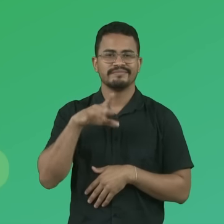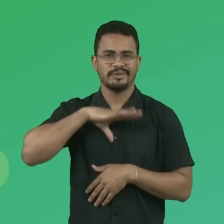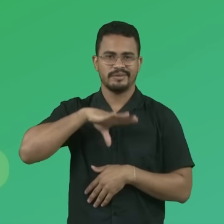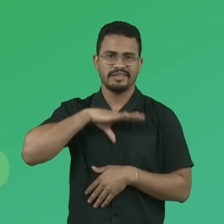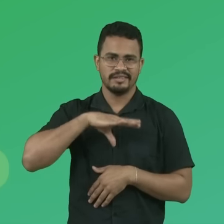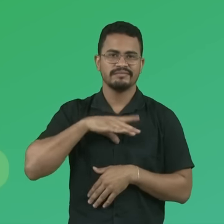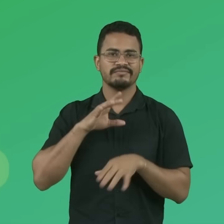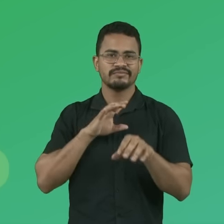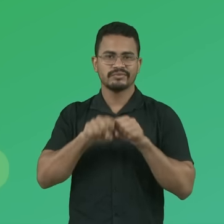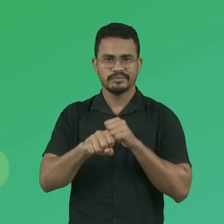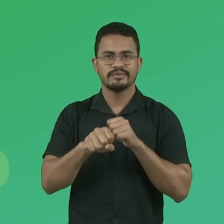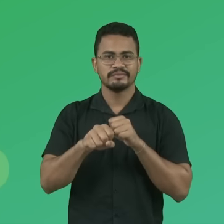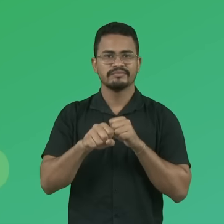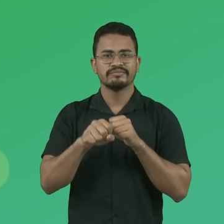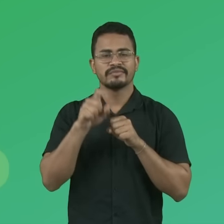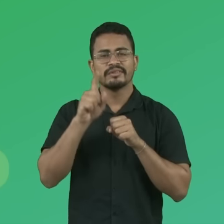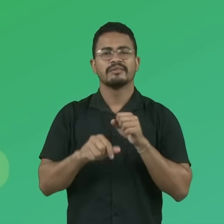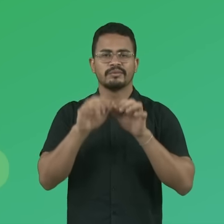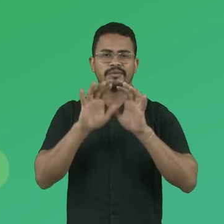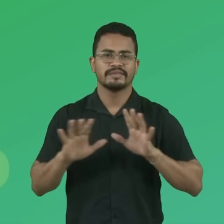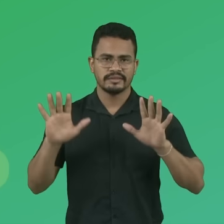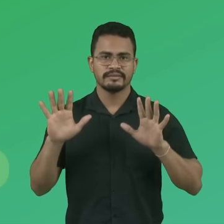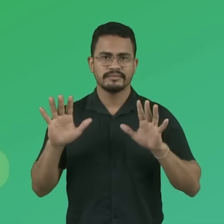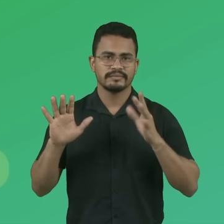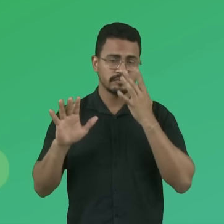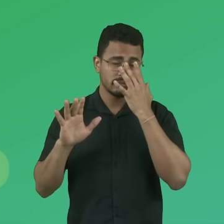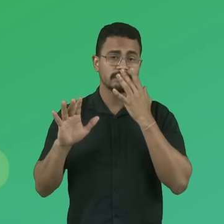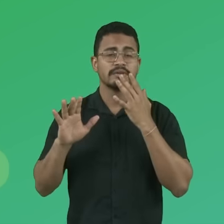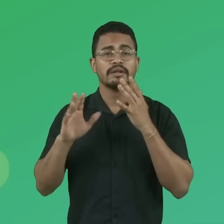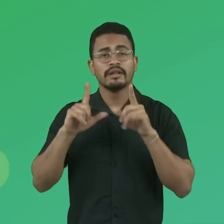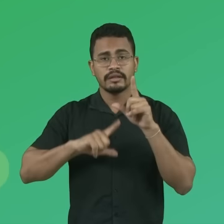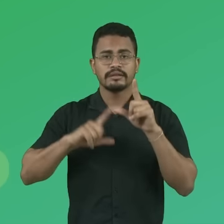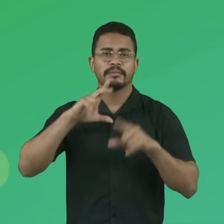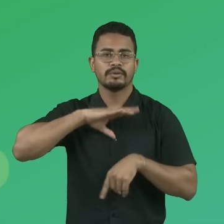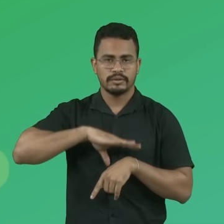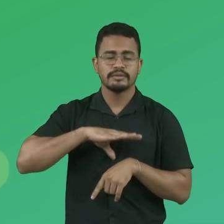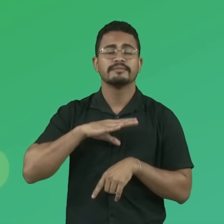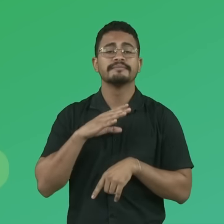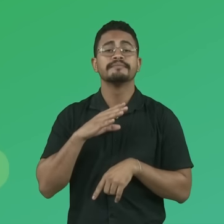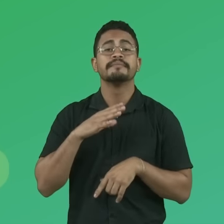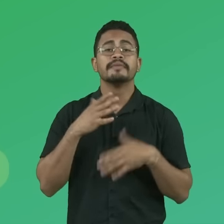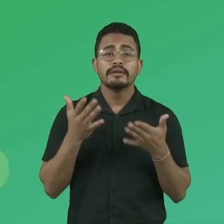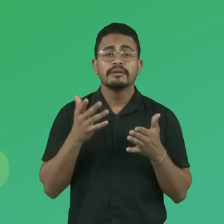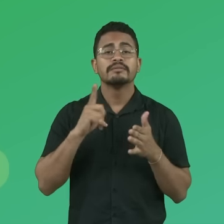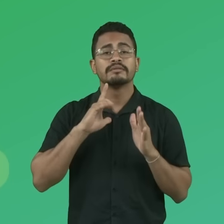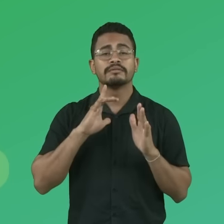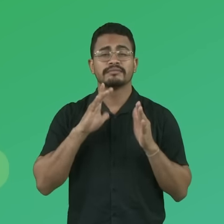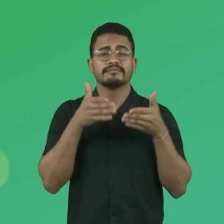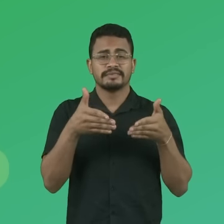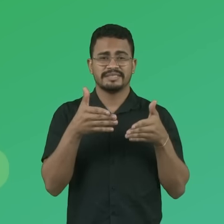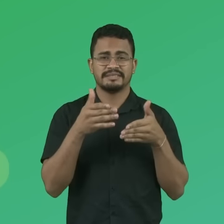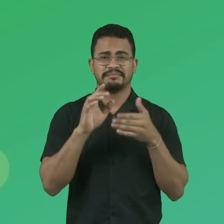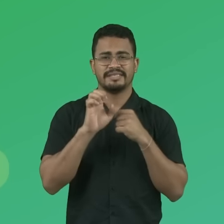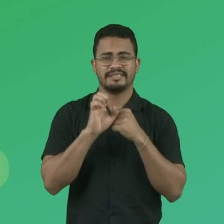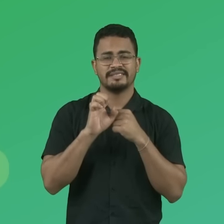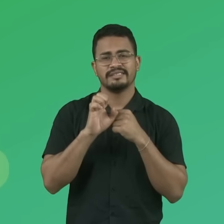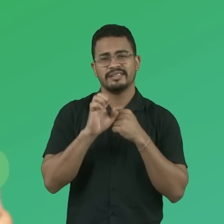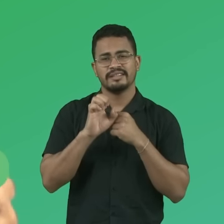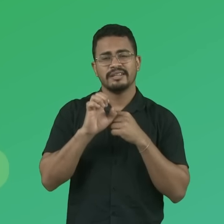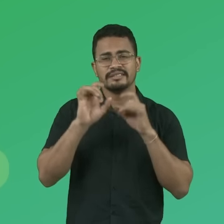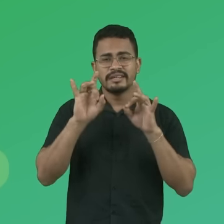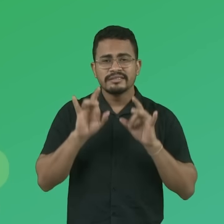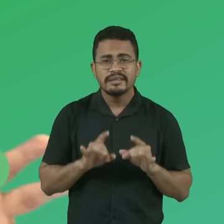na Universidade Federal do Ceará, em Letras Portuguesas, com especialização em literatura, ensino de